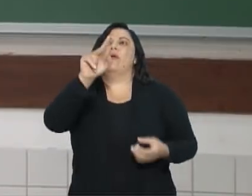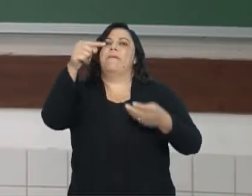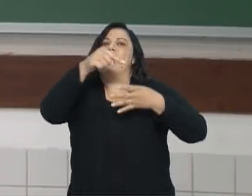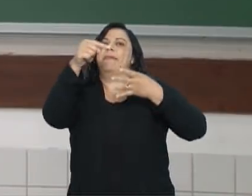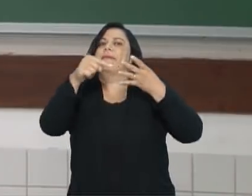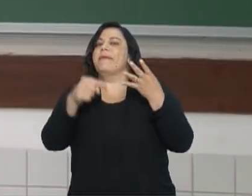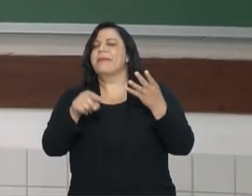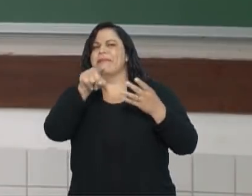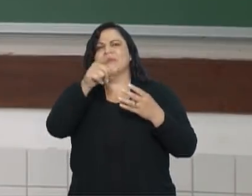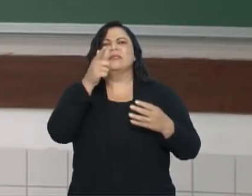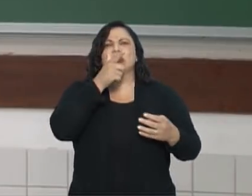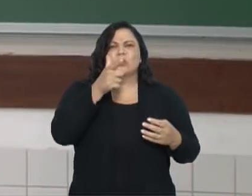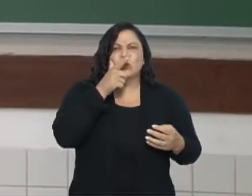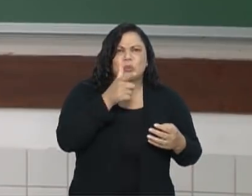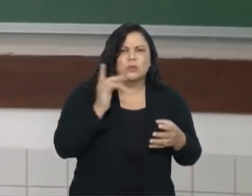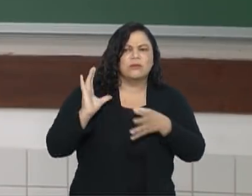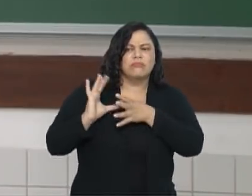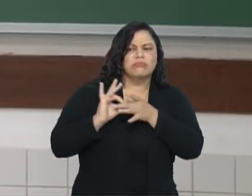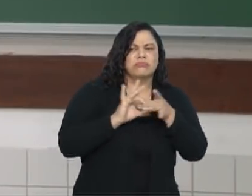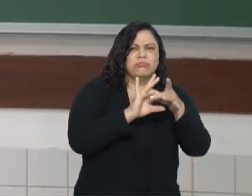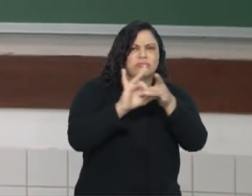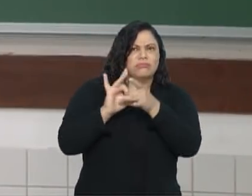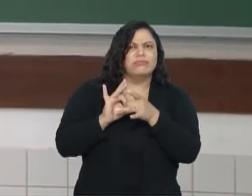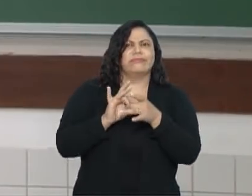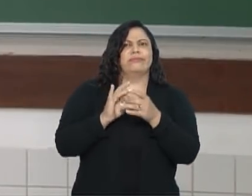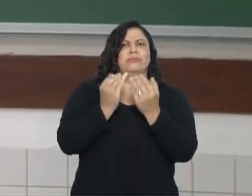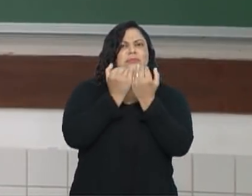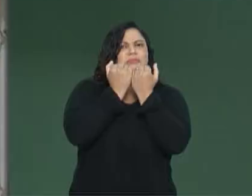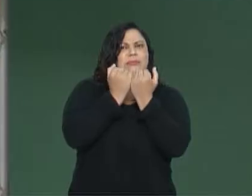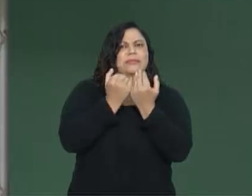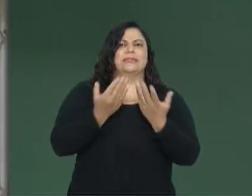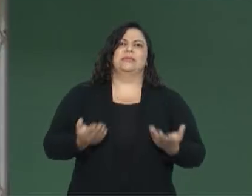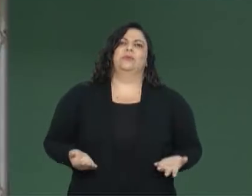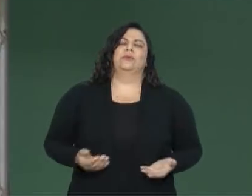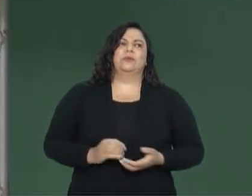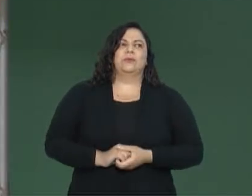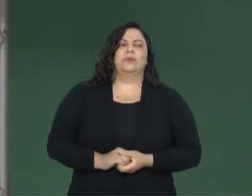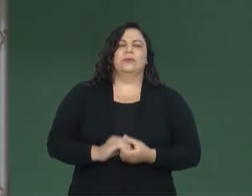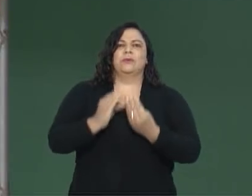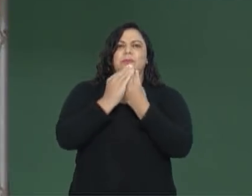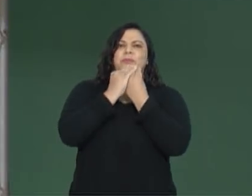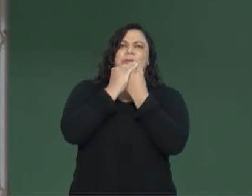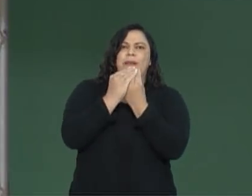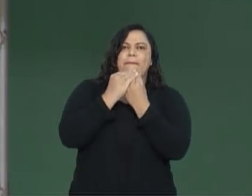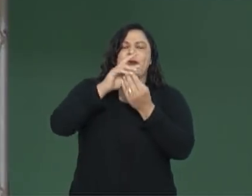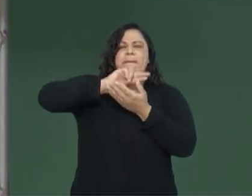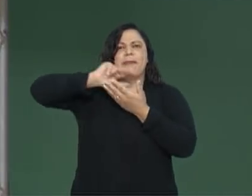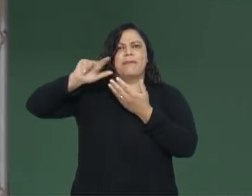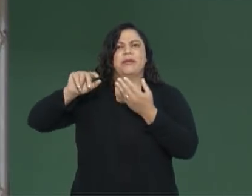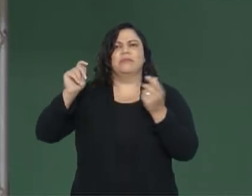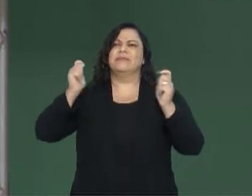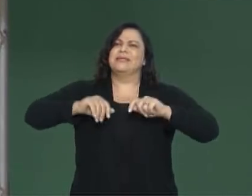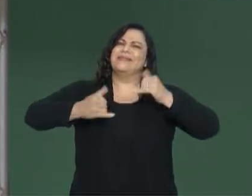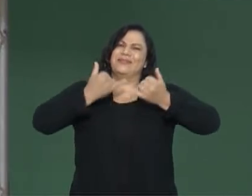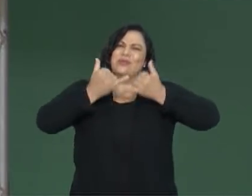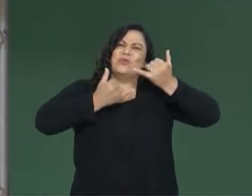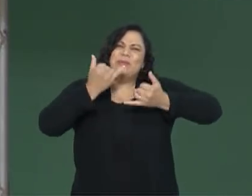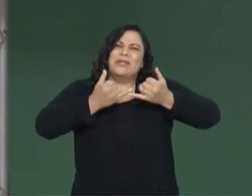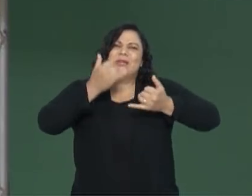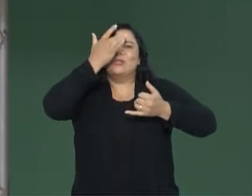fazer inúmeras conexões sobre a questão de sanduíche. Às vezes eu brinco com alunos na sala presencial. A gente não sabe